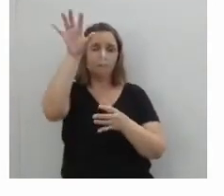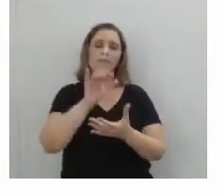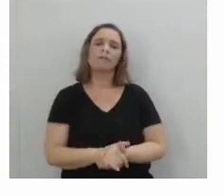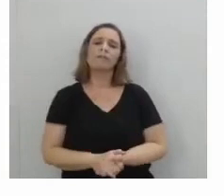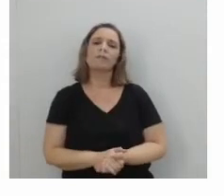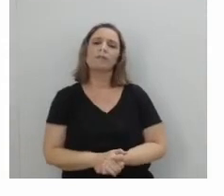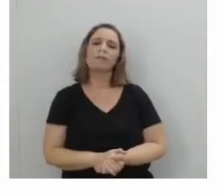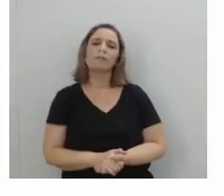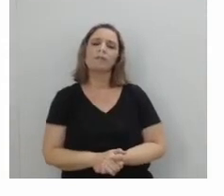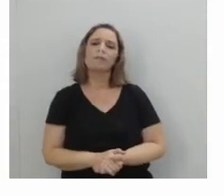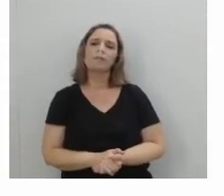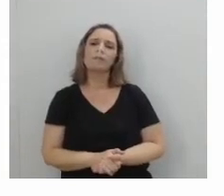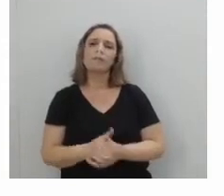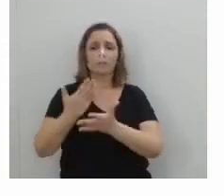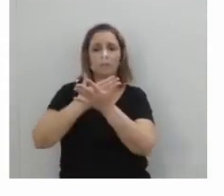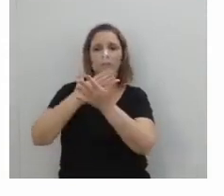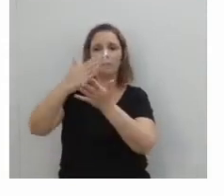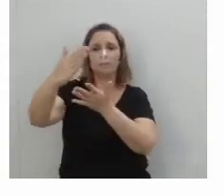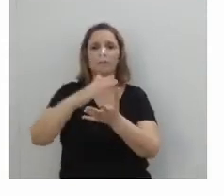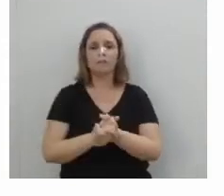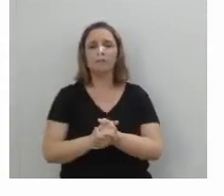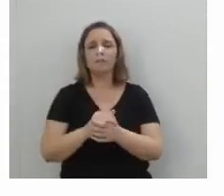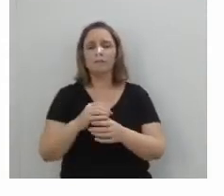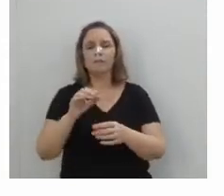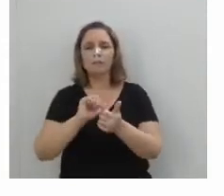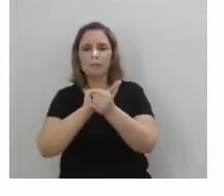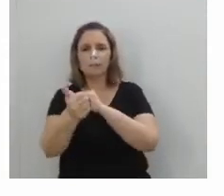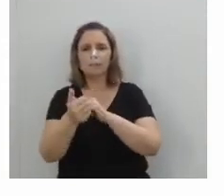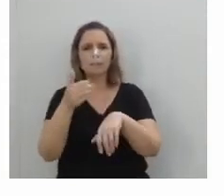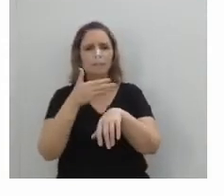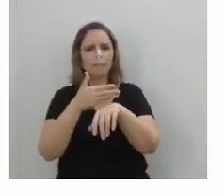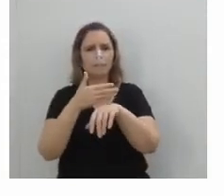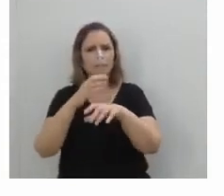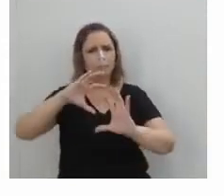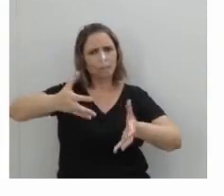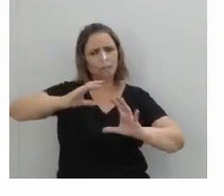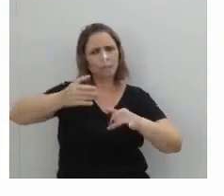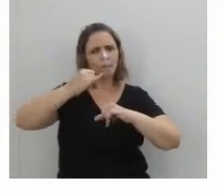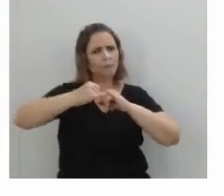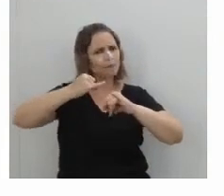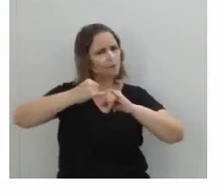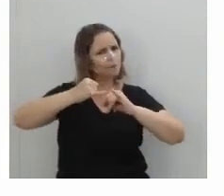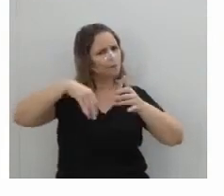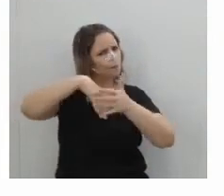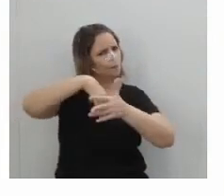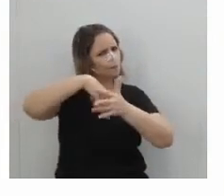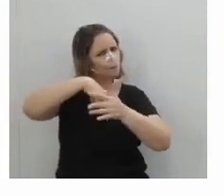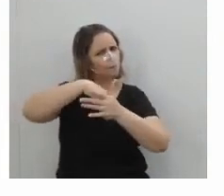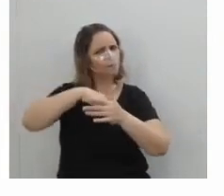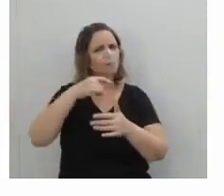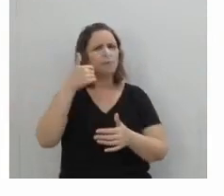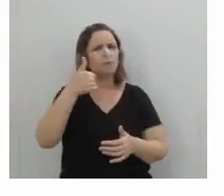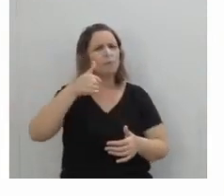vocês costumam chamar. No início, o esporte era praticado com uma bola semelhante à de futebol. Somente no